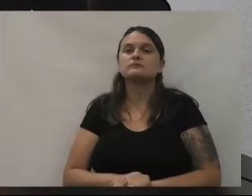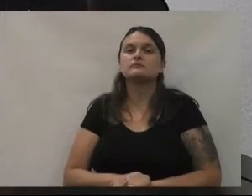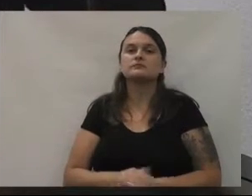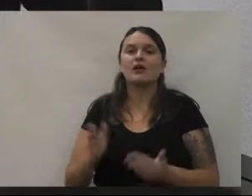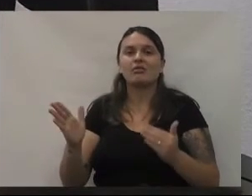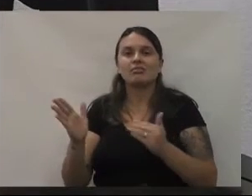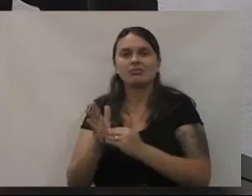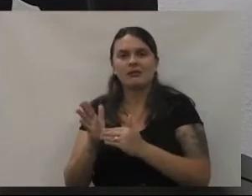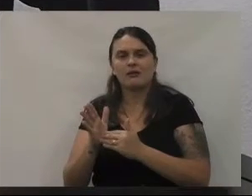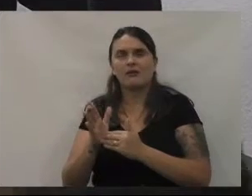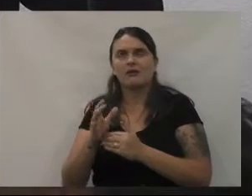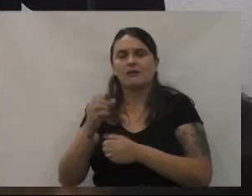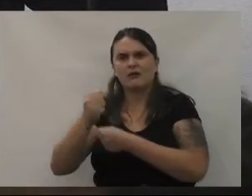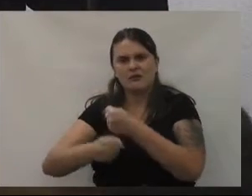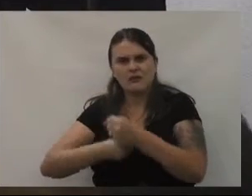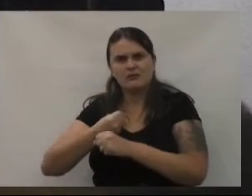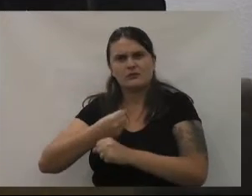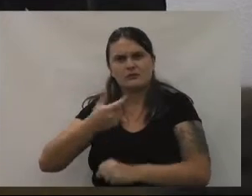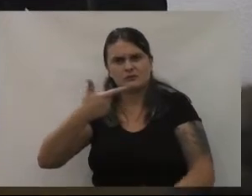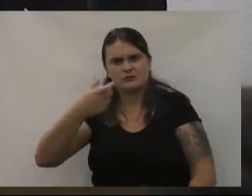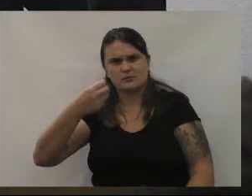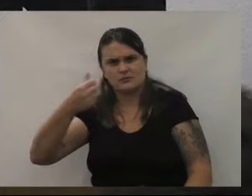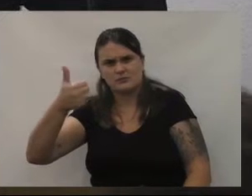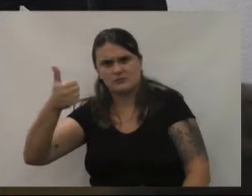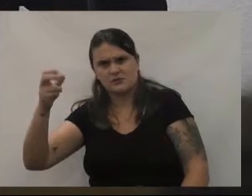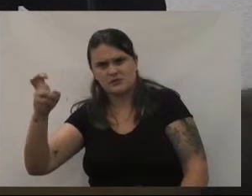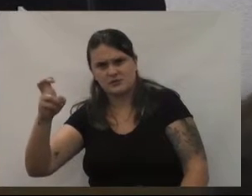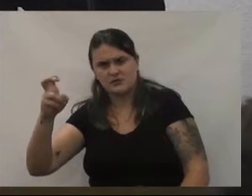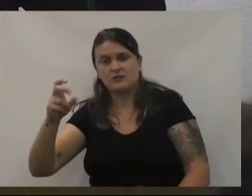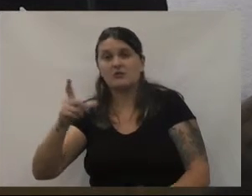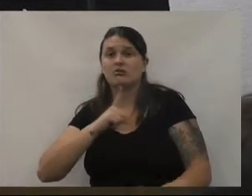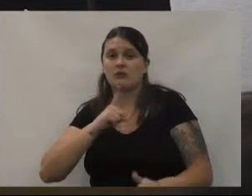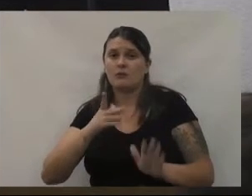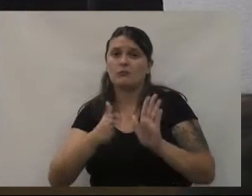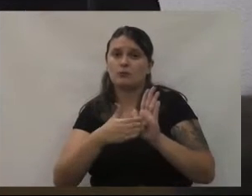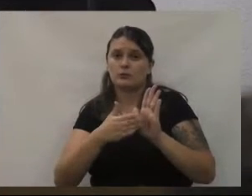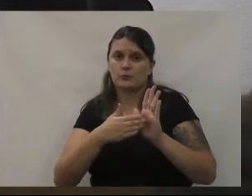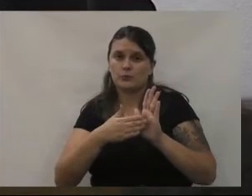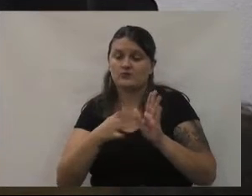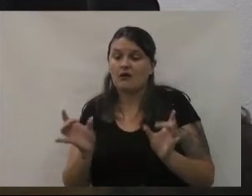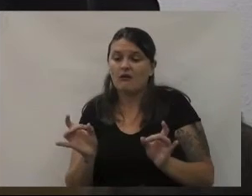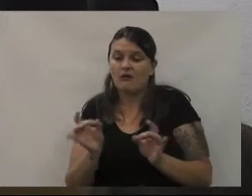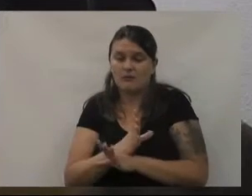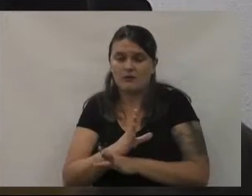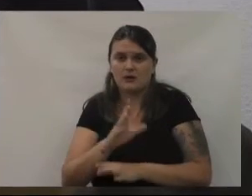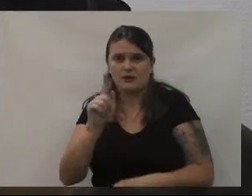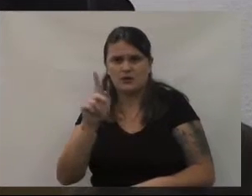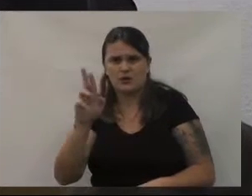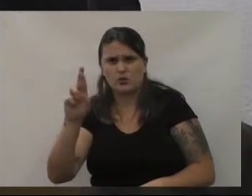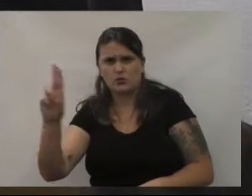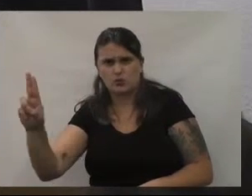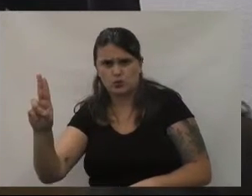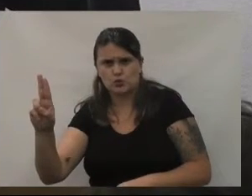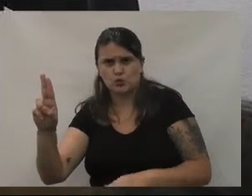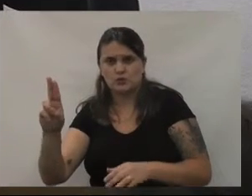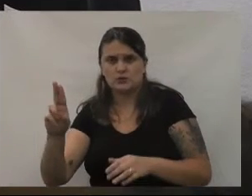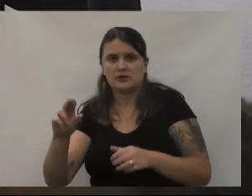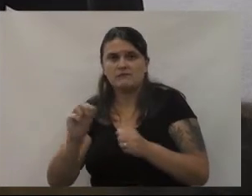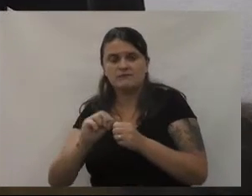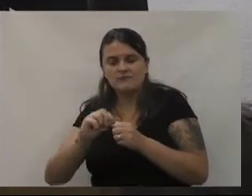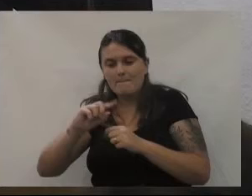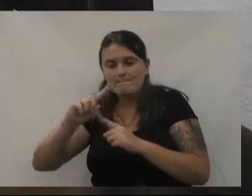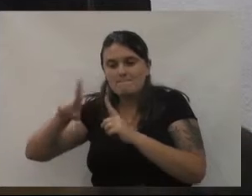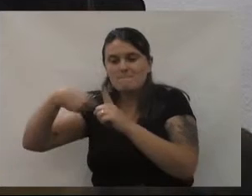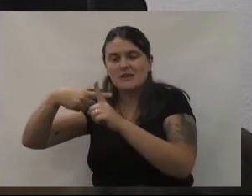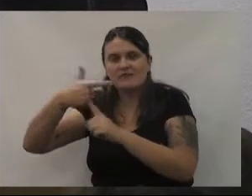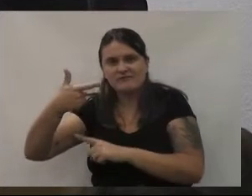E até o ano de 2015, houve uma proposta para acabar com a DRU. Eles fizeram o contrário, eles aumentaram